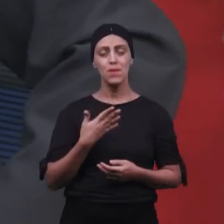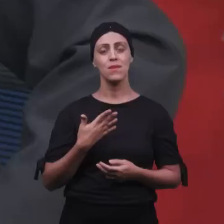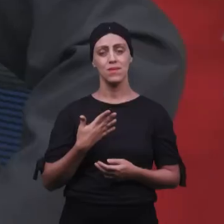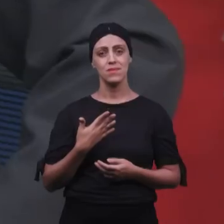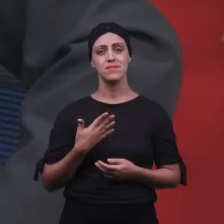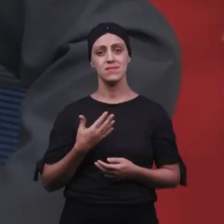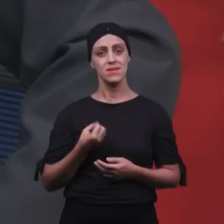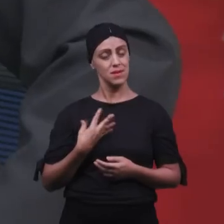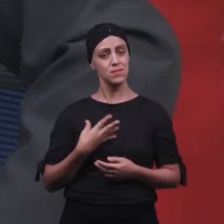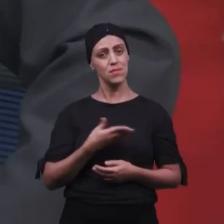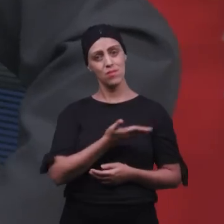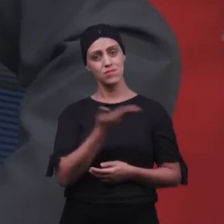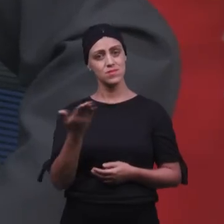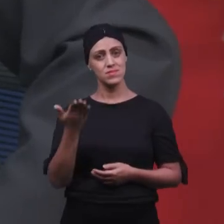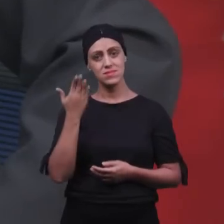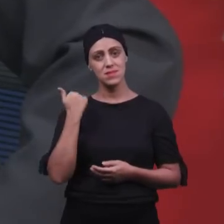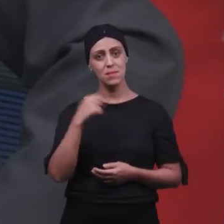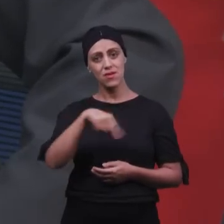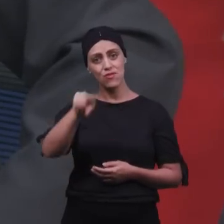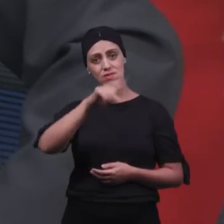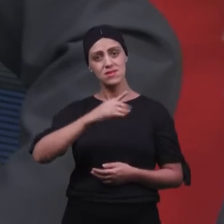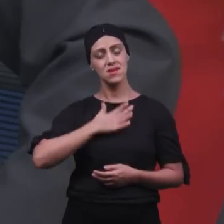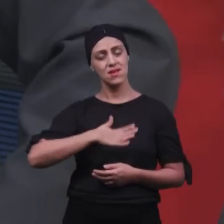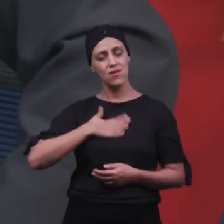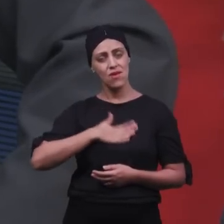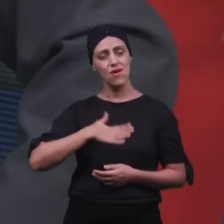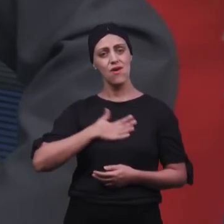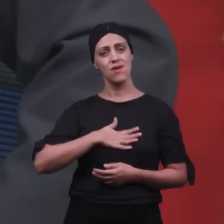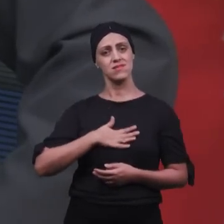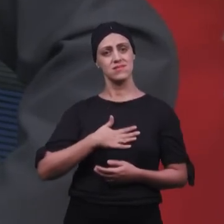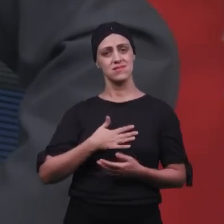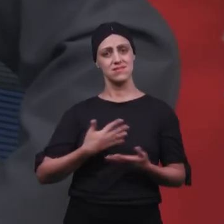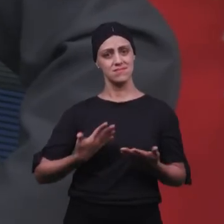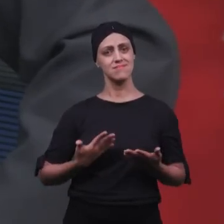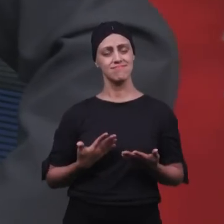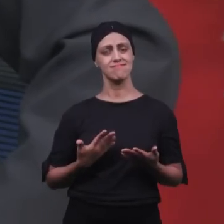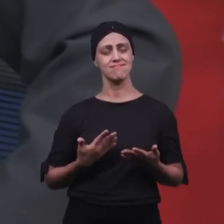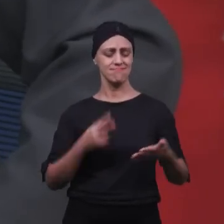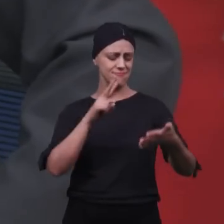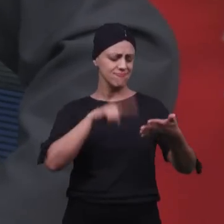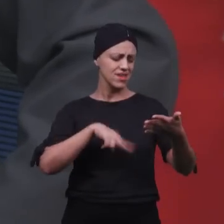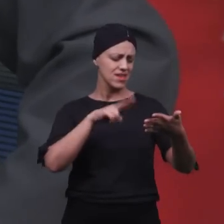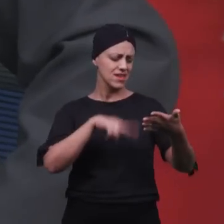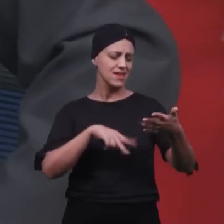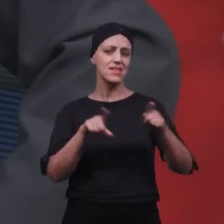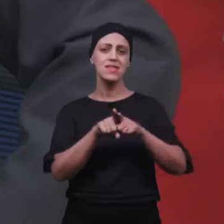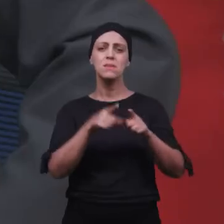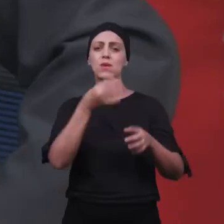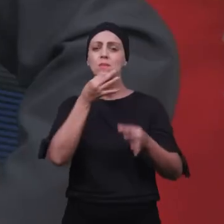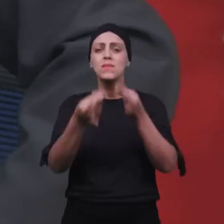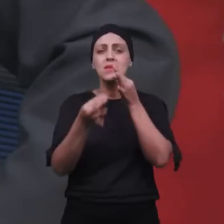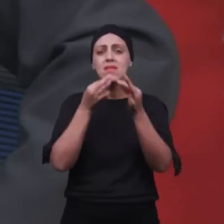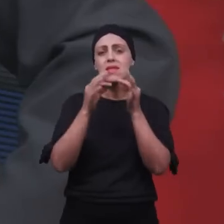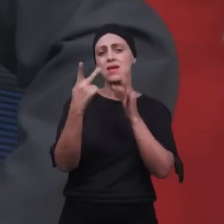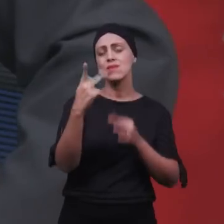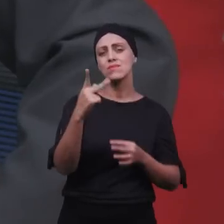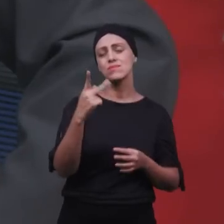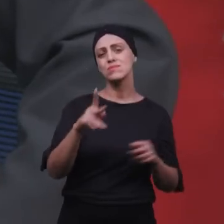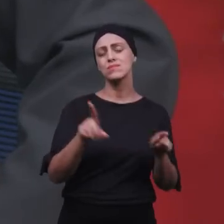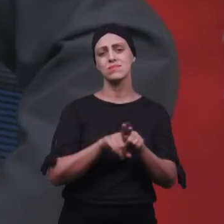para a gente saber o retorno, ter o retorno, e também até sugestões que queiram